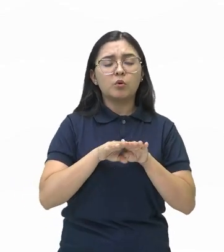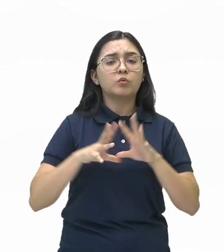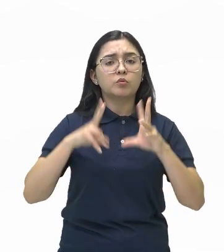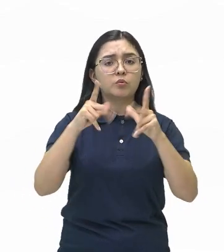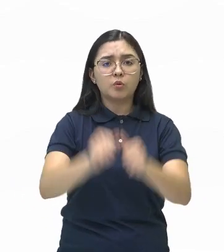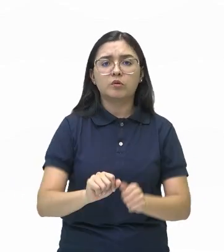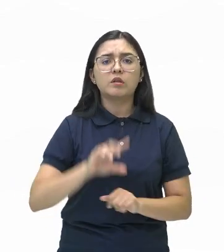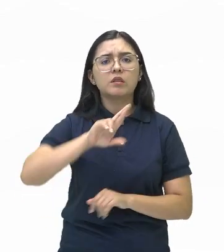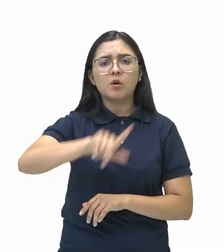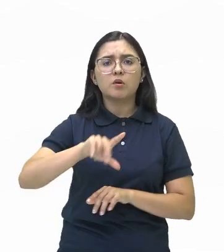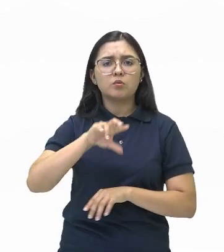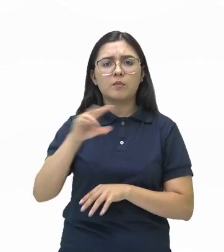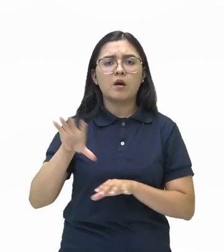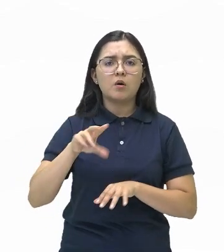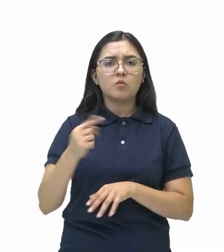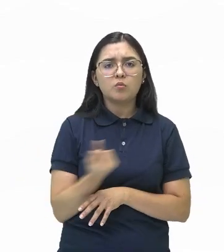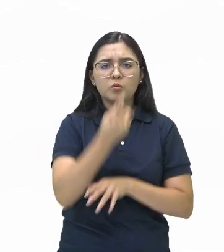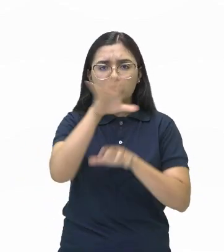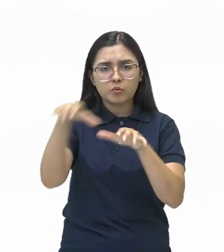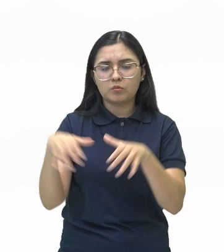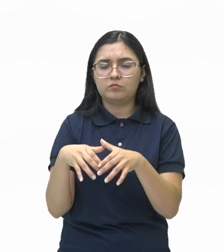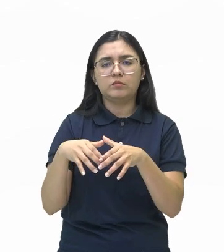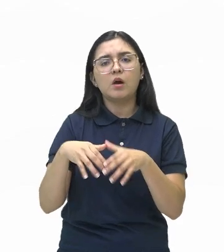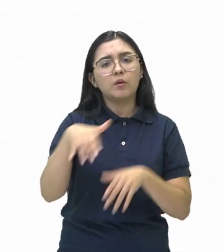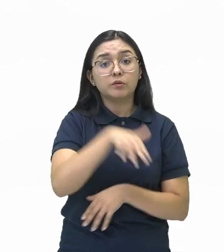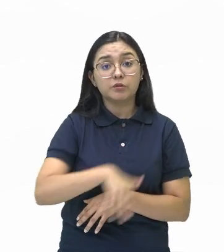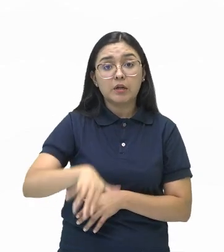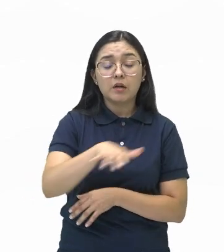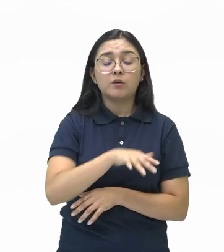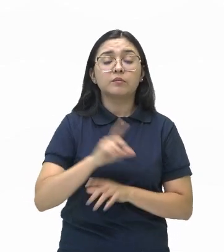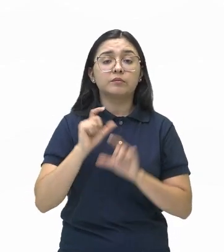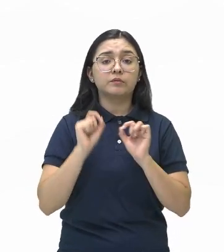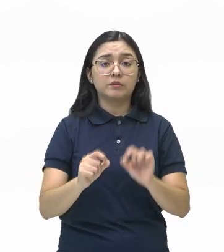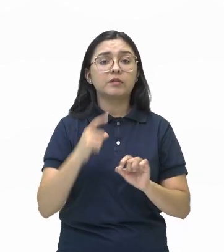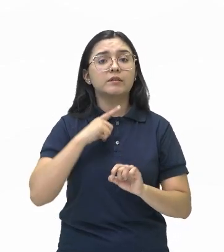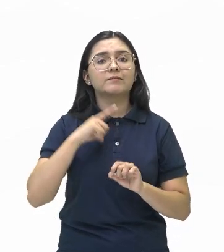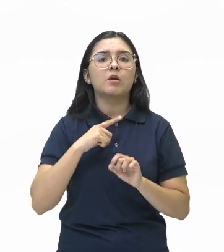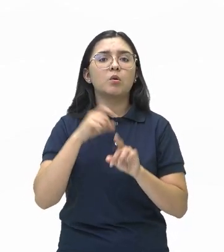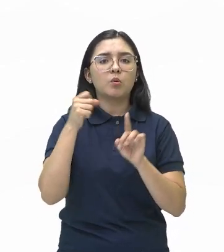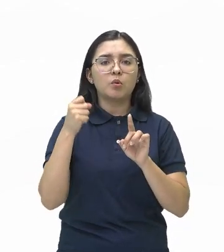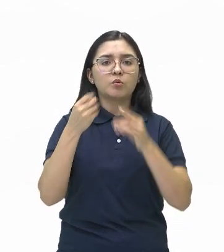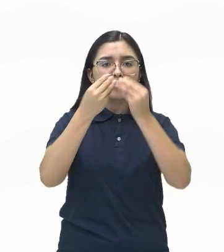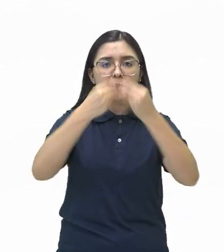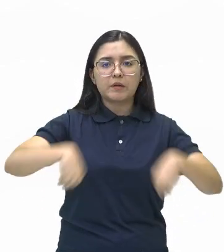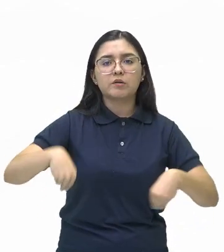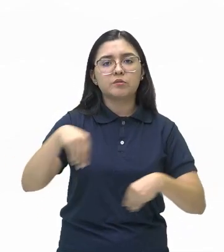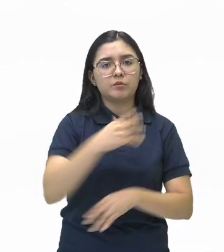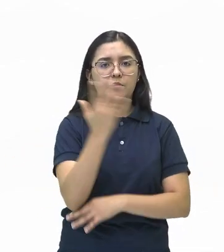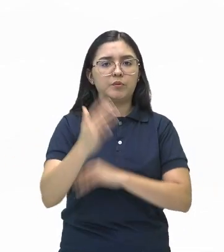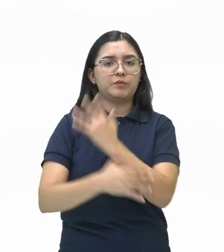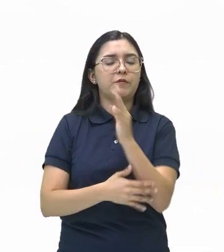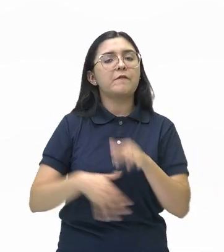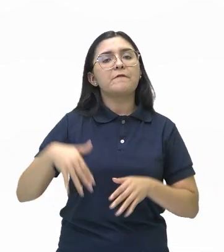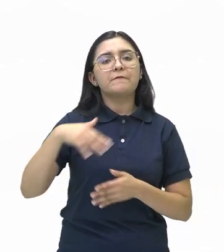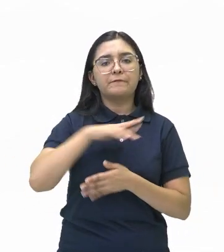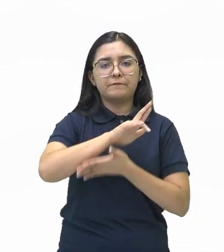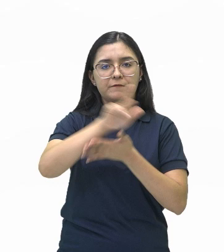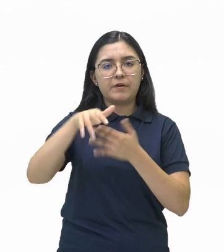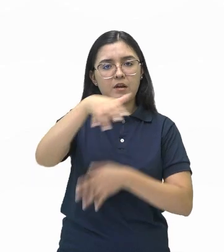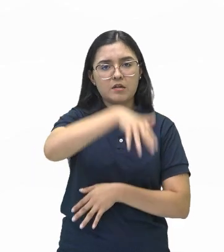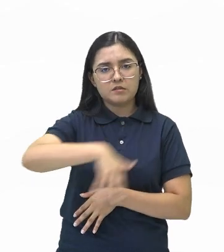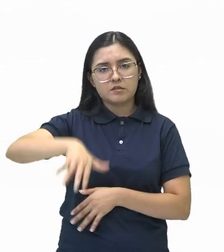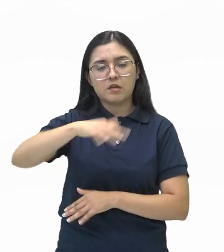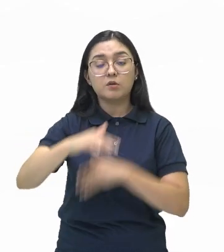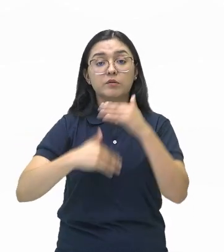só de uma pequena parte, mas do todo, que considera os impactos ambientais nas diversas esferas do